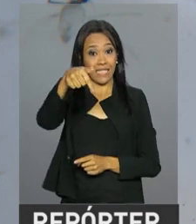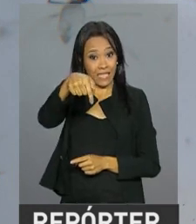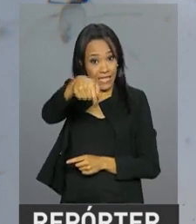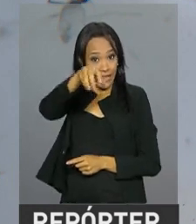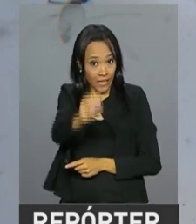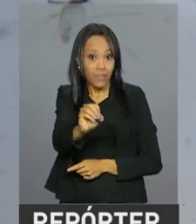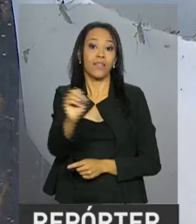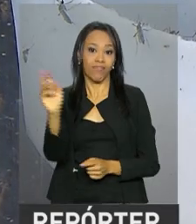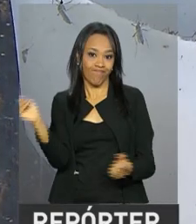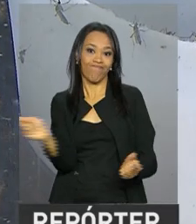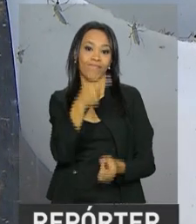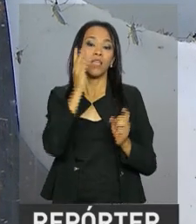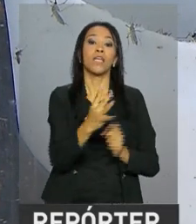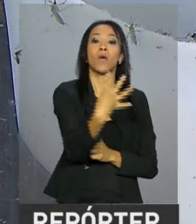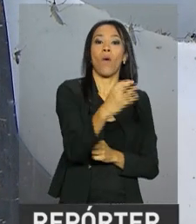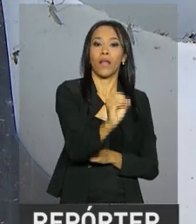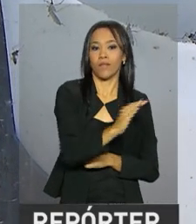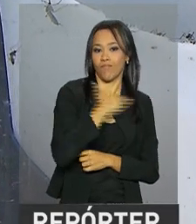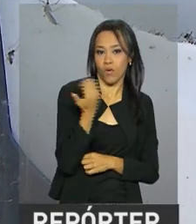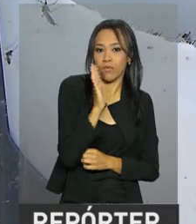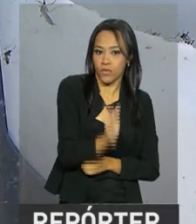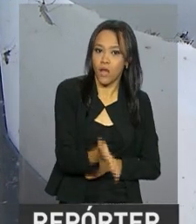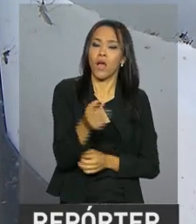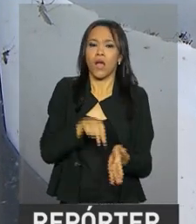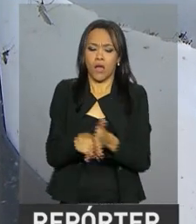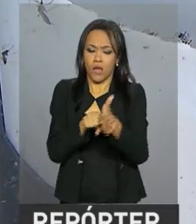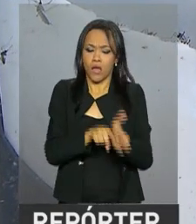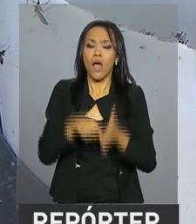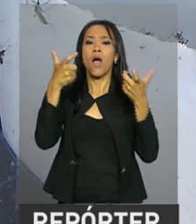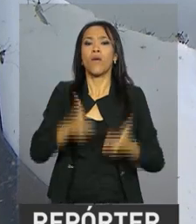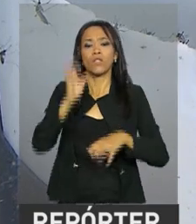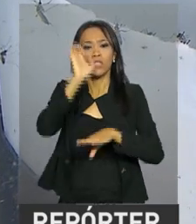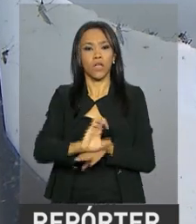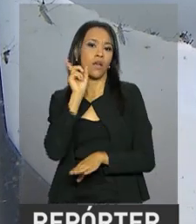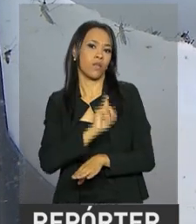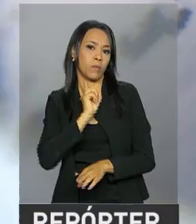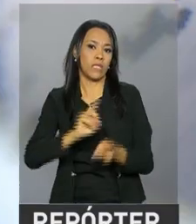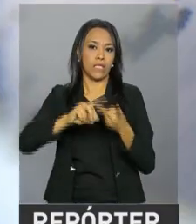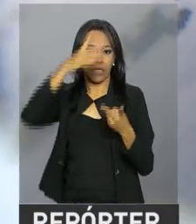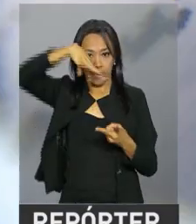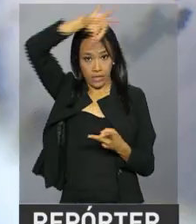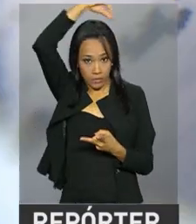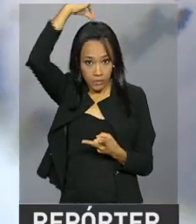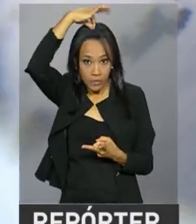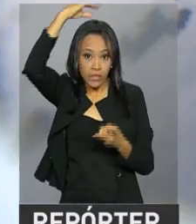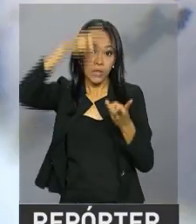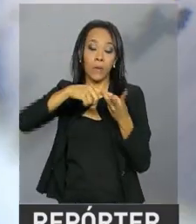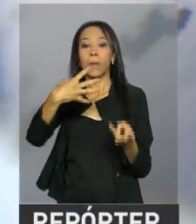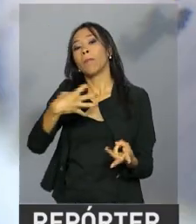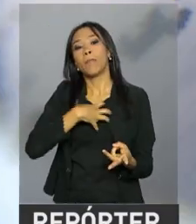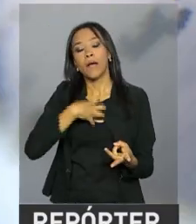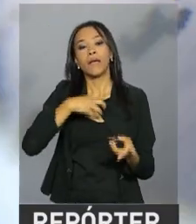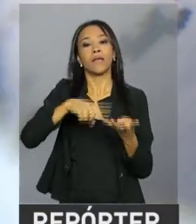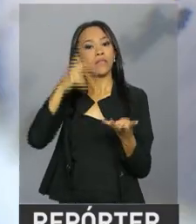40 óbitos os registros foram feitos nos estados de minas gerais espírito santo bahia são paulo